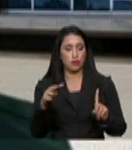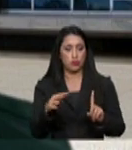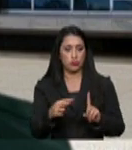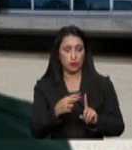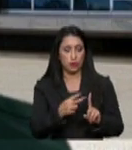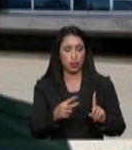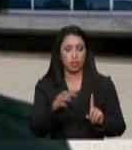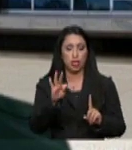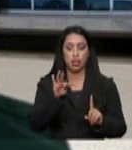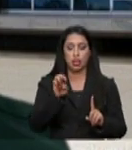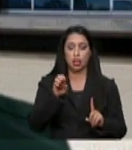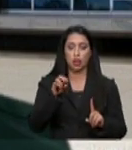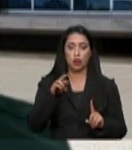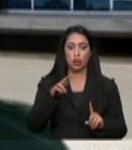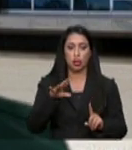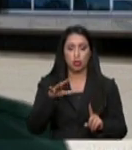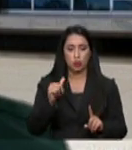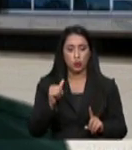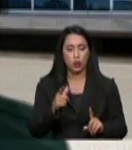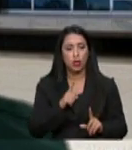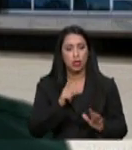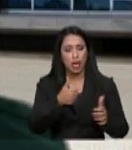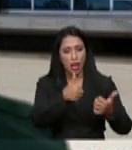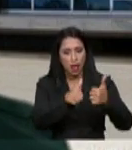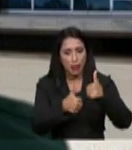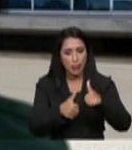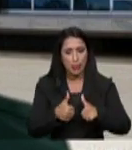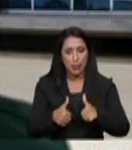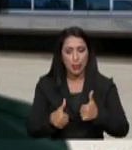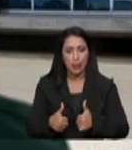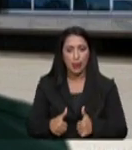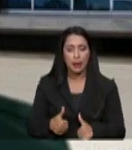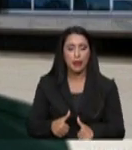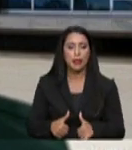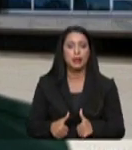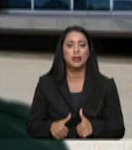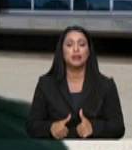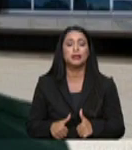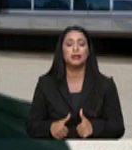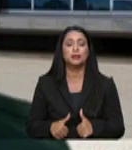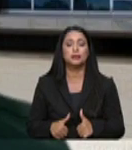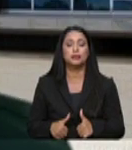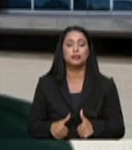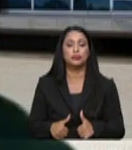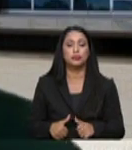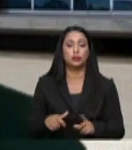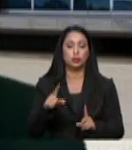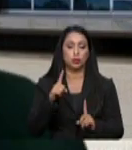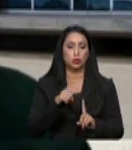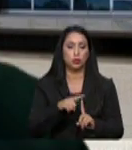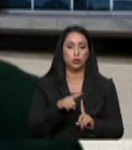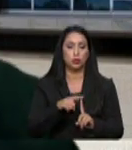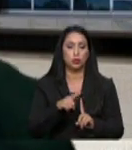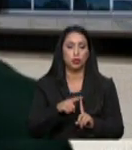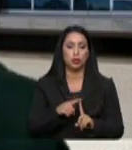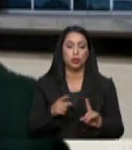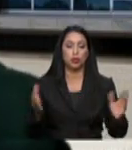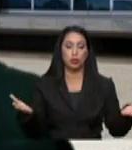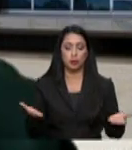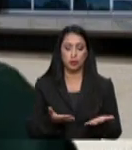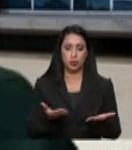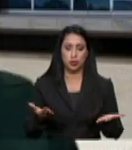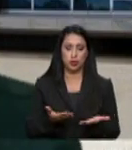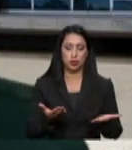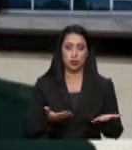teórico da eventual análise daquele das elementares do tipo e hoje